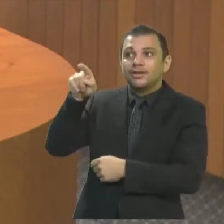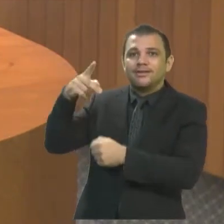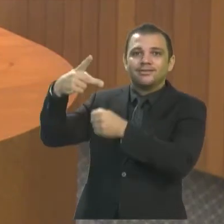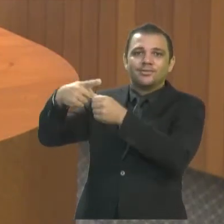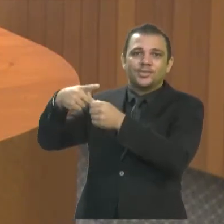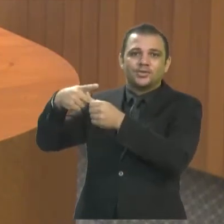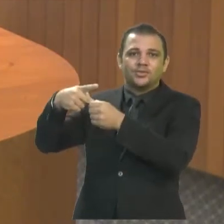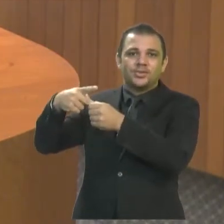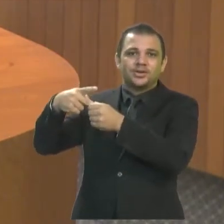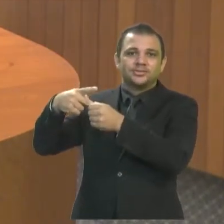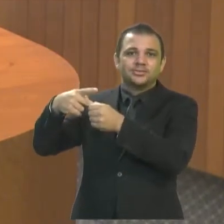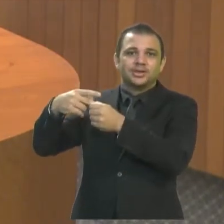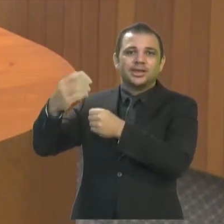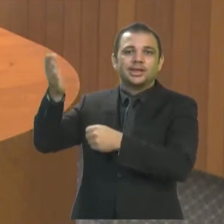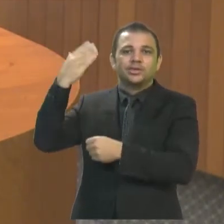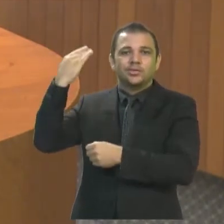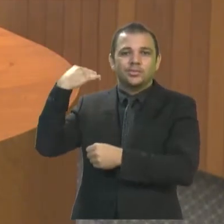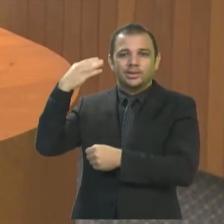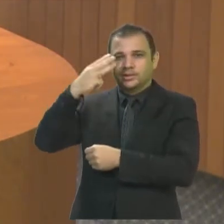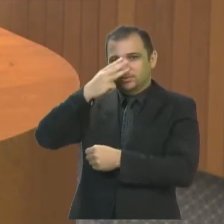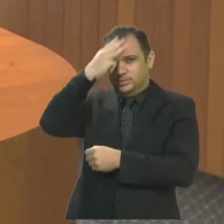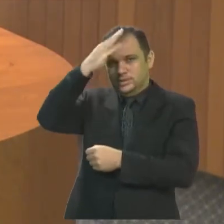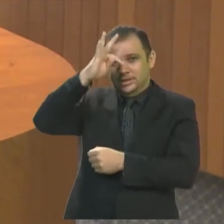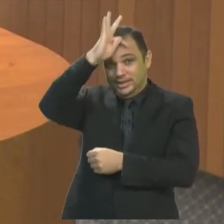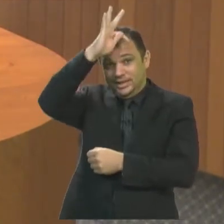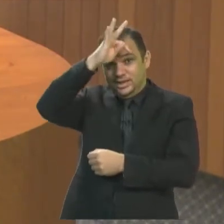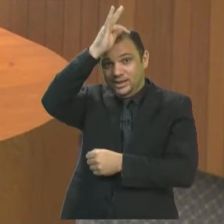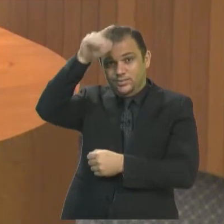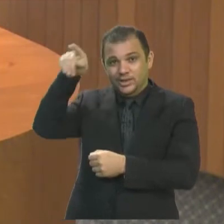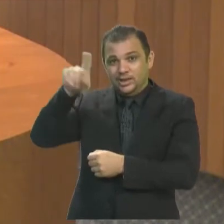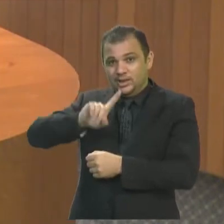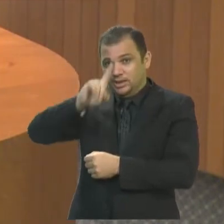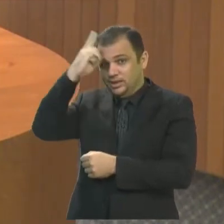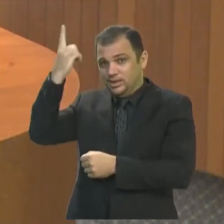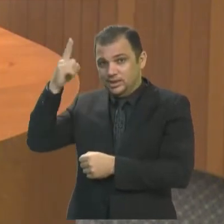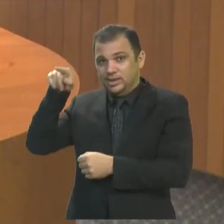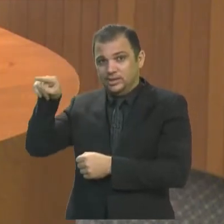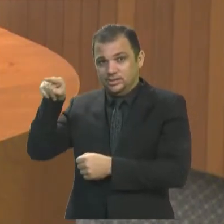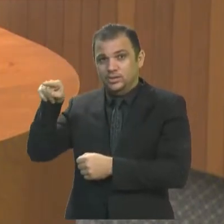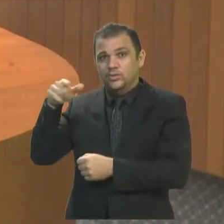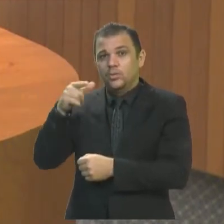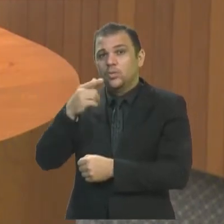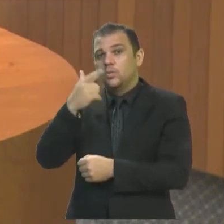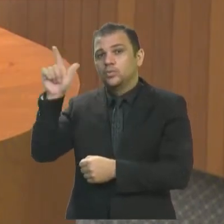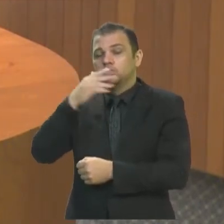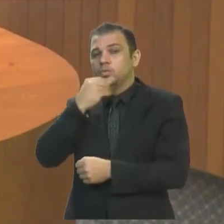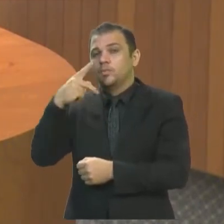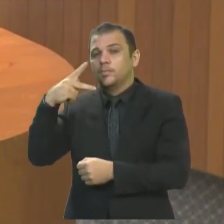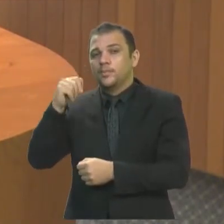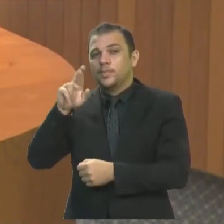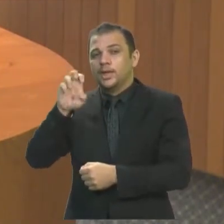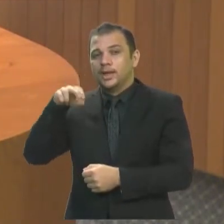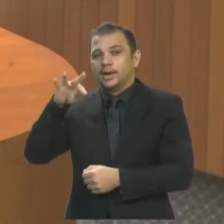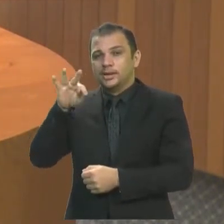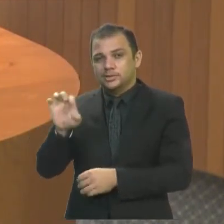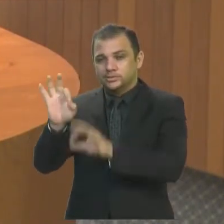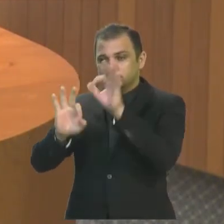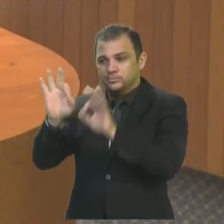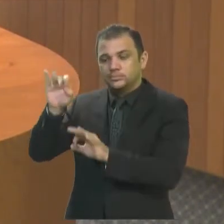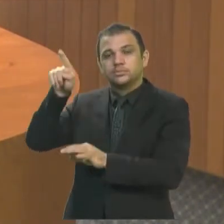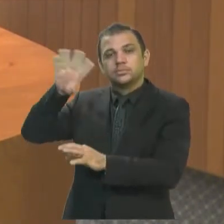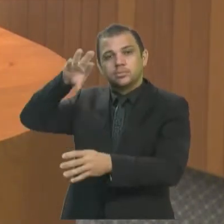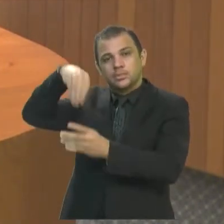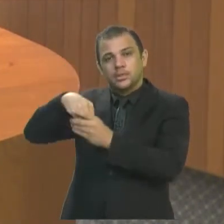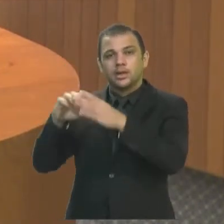Se a Petrobras é uma empresa nacional, grande empresa nacional, ela precisa ter noção da responsabilidade. E digo